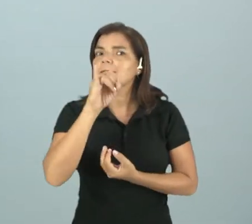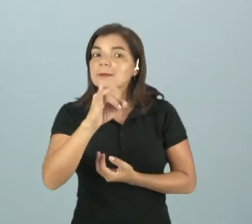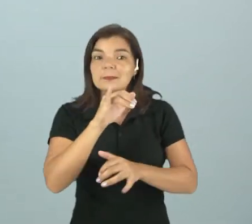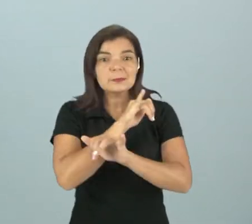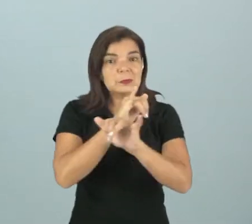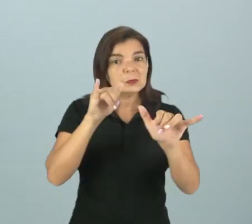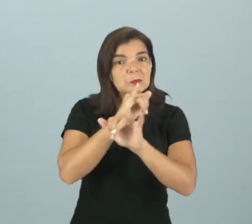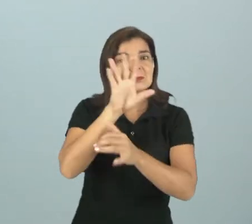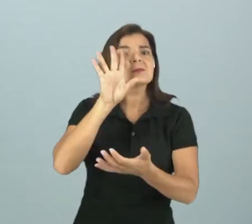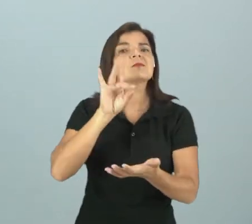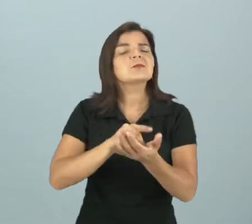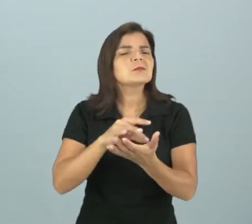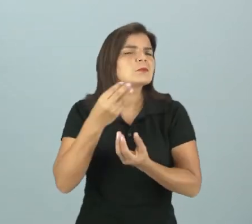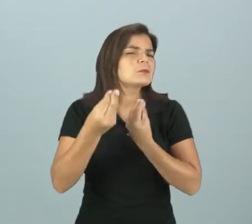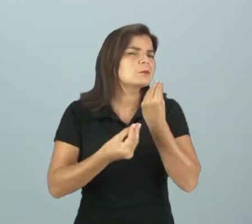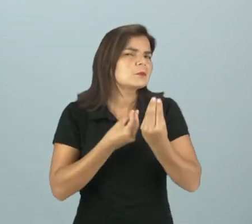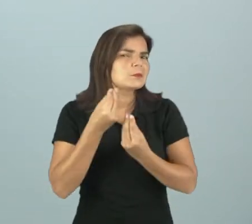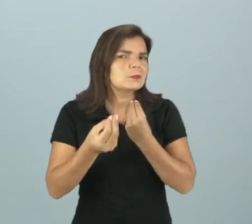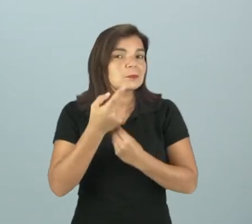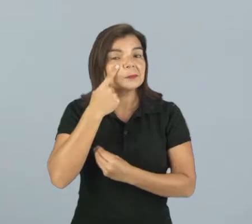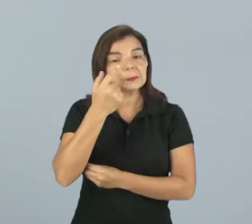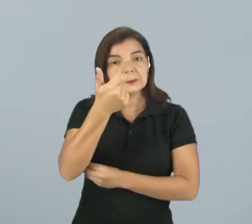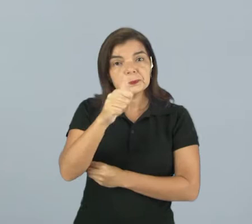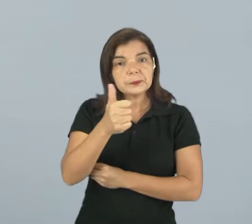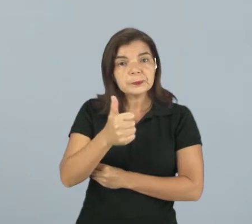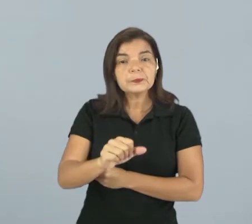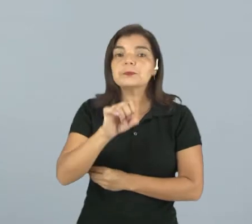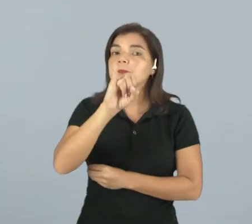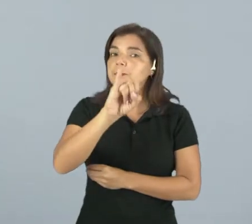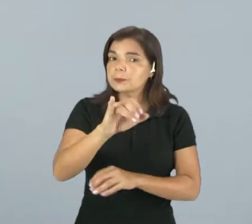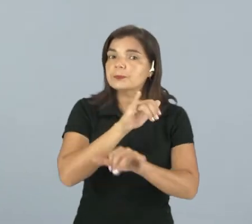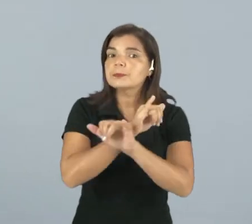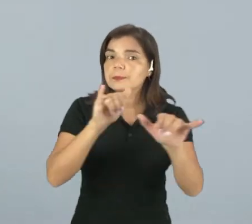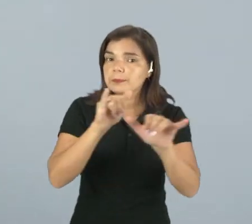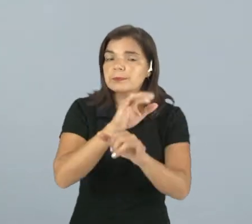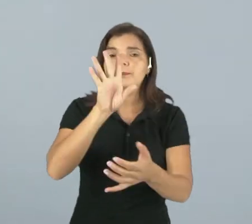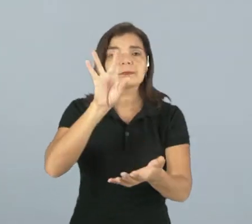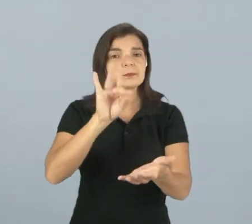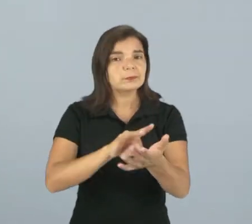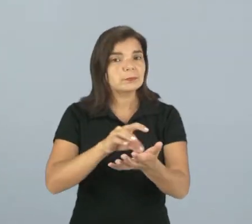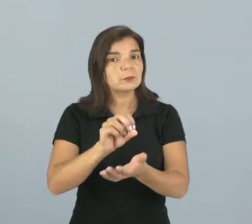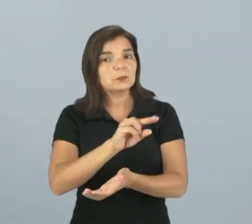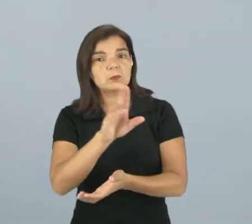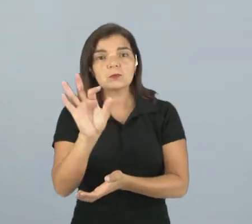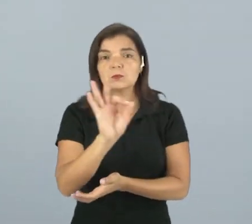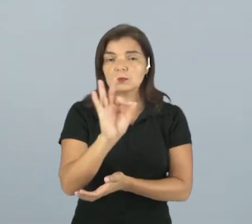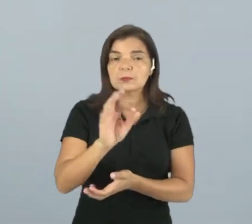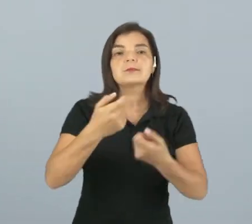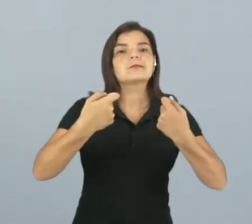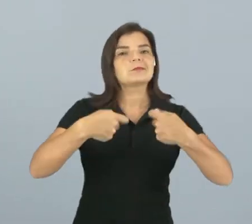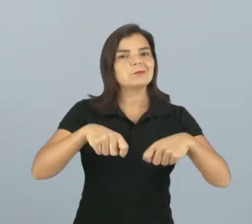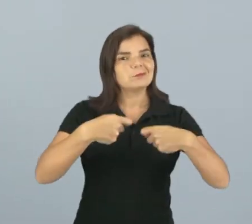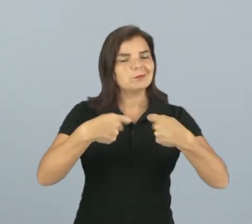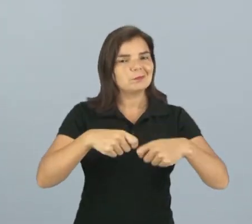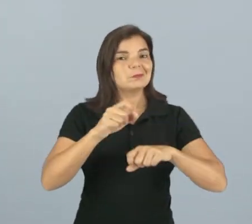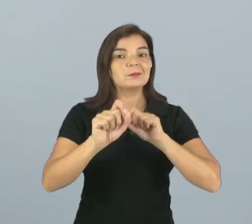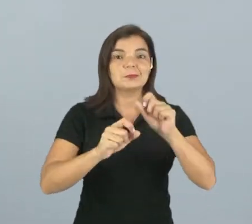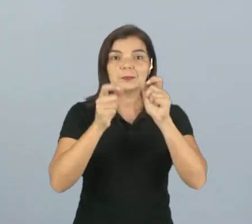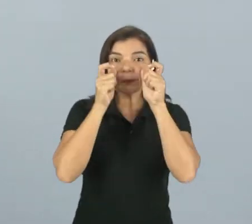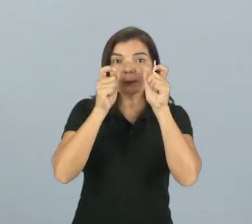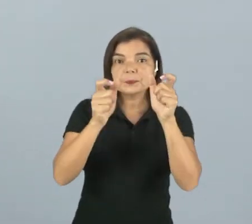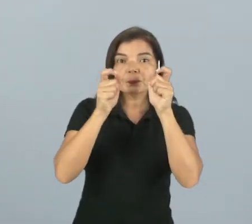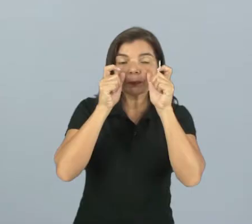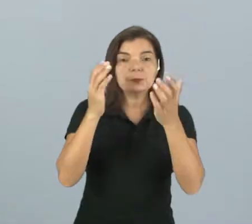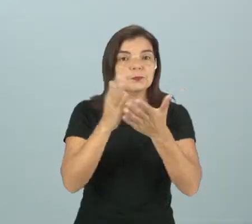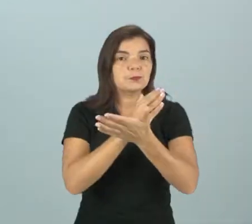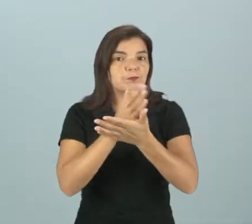informação procede ou não? Como você vai verificar se essa informação é verdadeira ou não? Precisam prestar